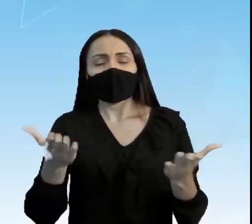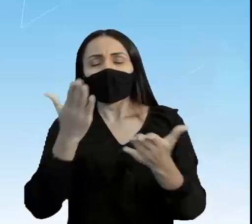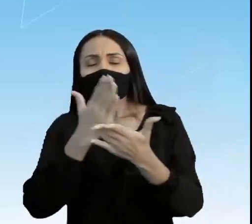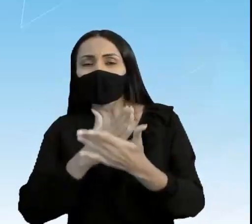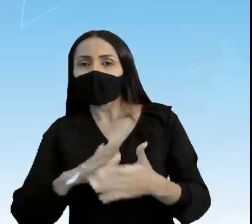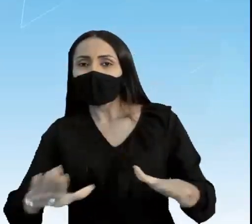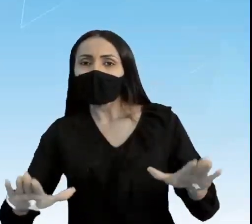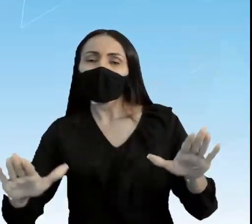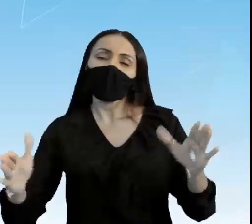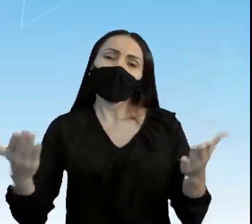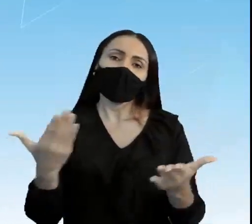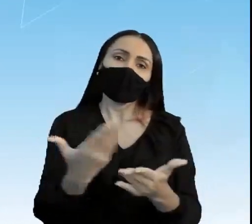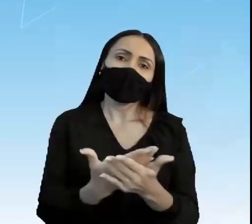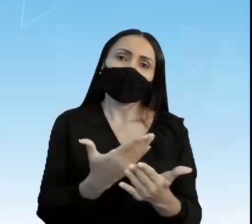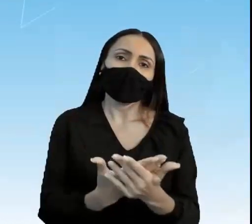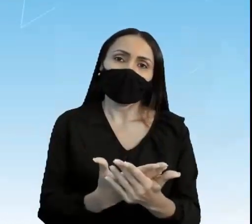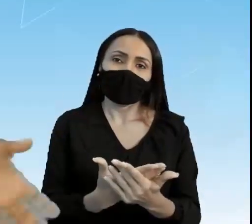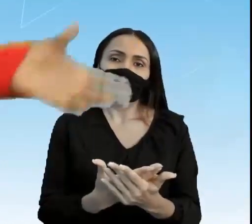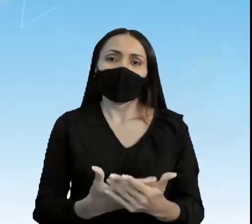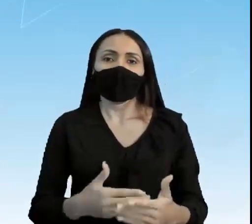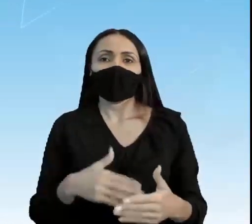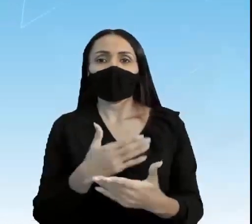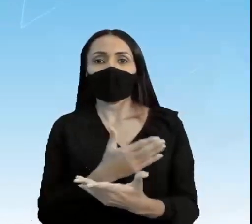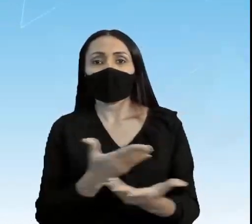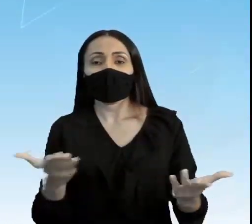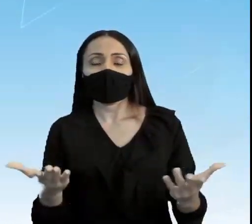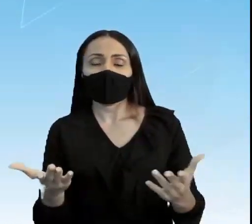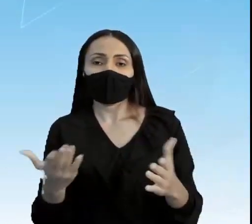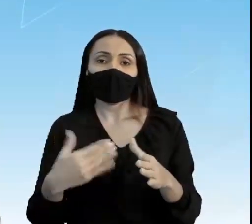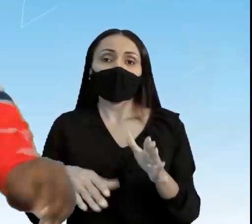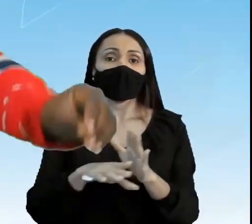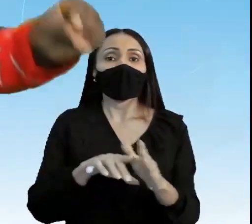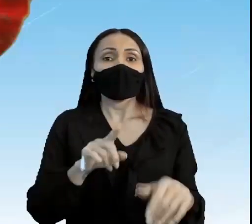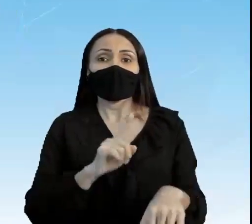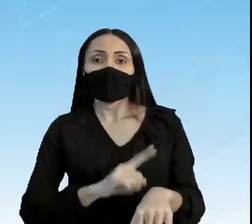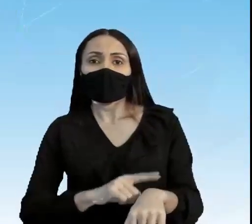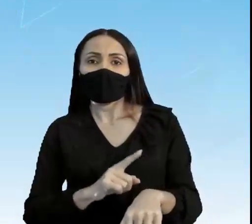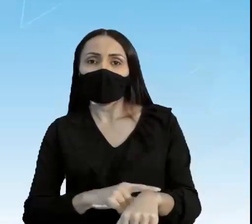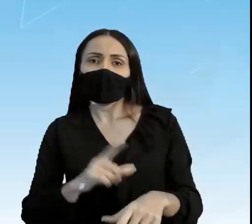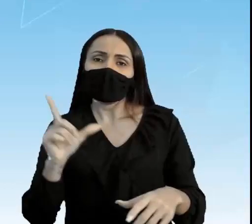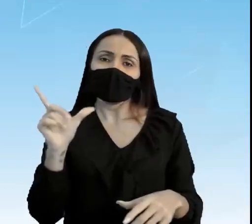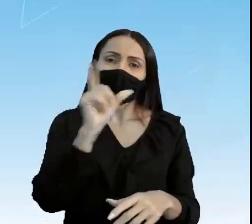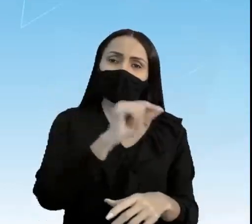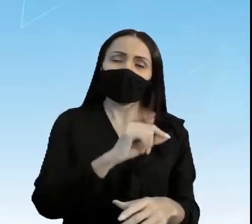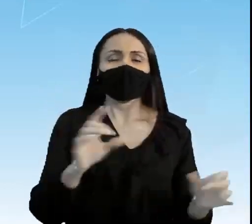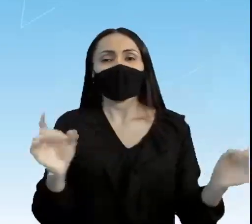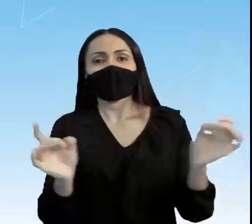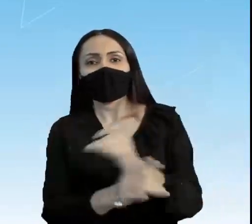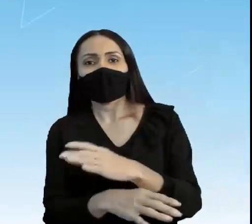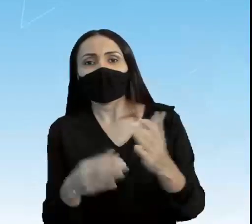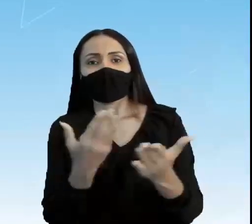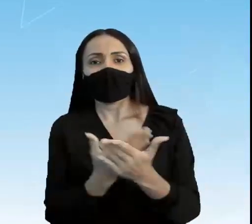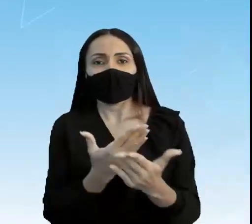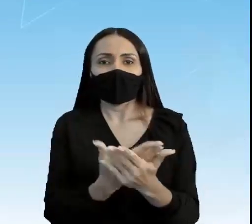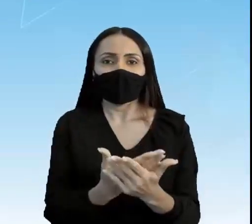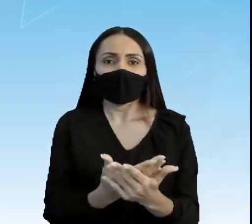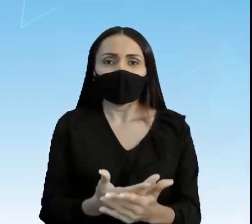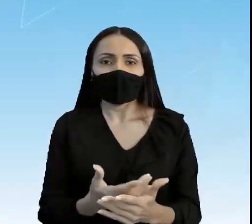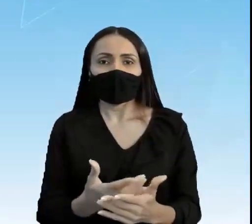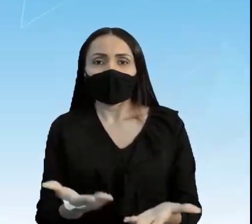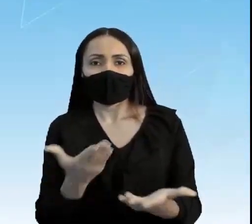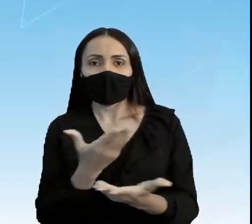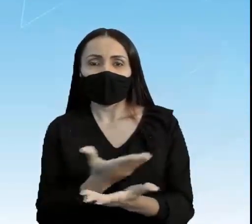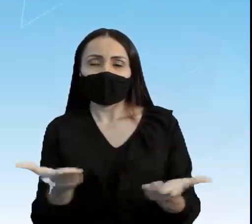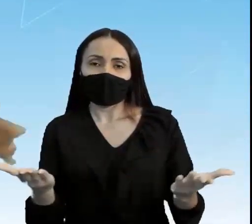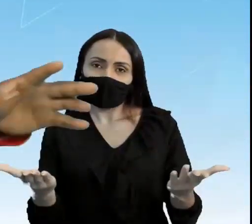desembarcarem da nossa nave da história, porque está chegando a hora de ir embora. Então, por favor, desocupe a